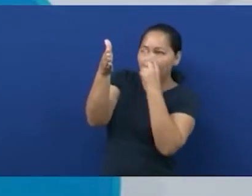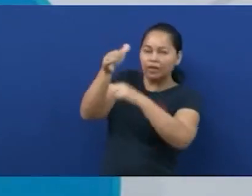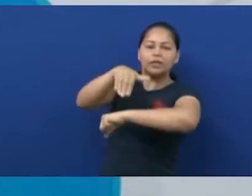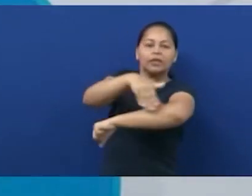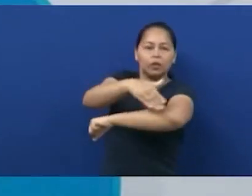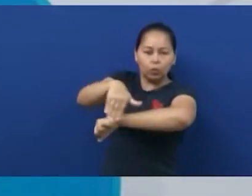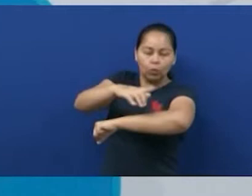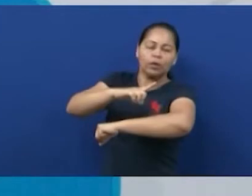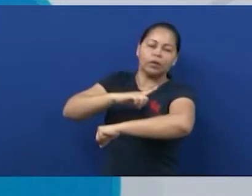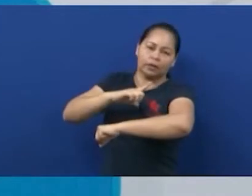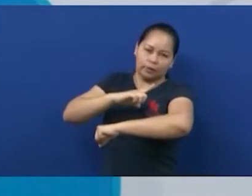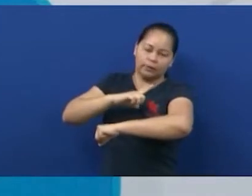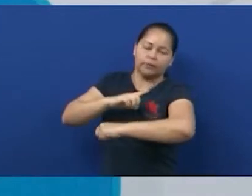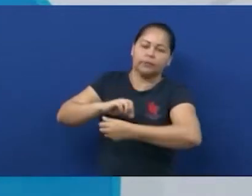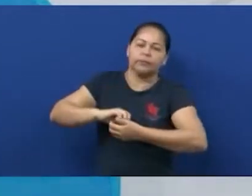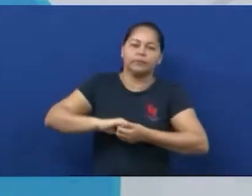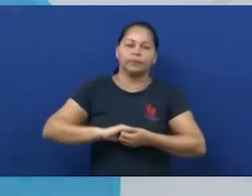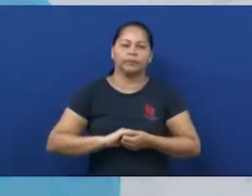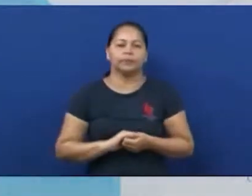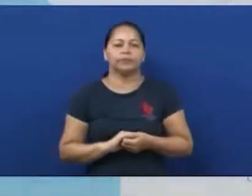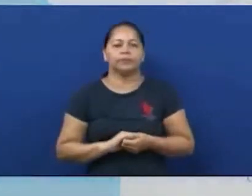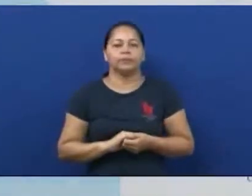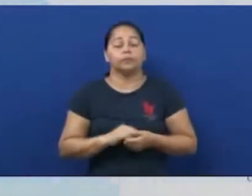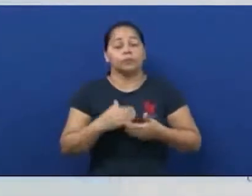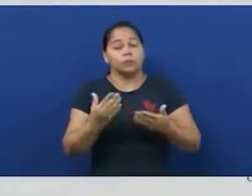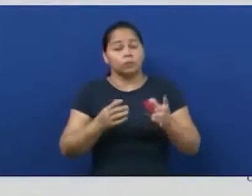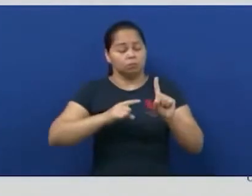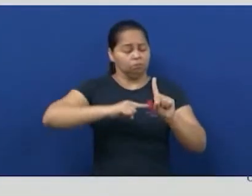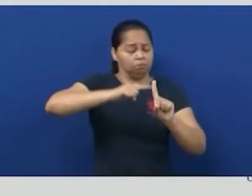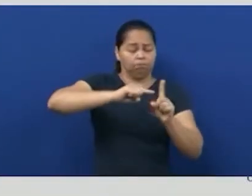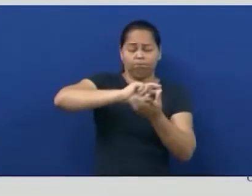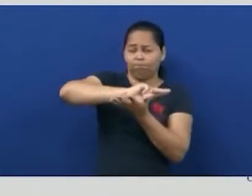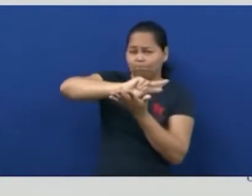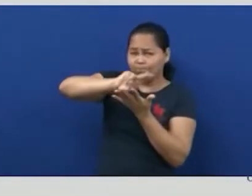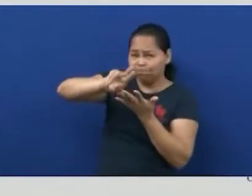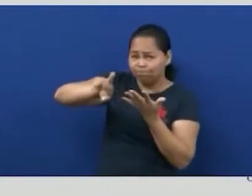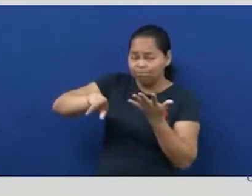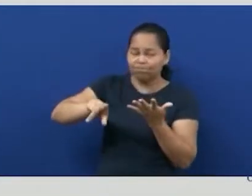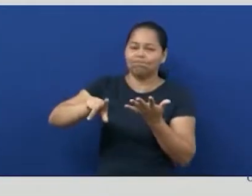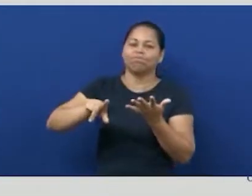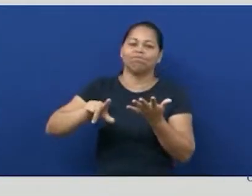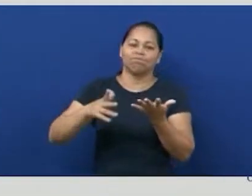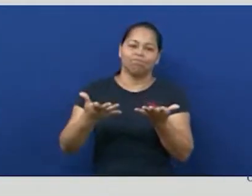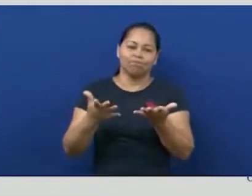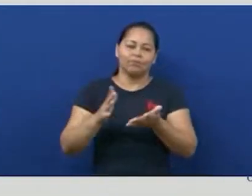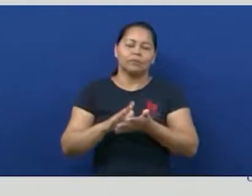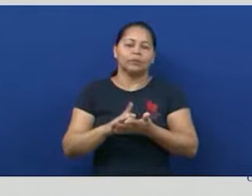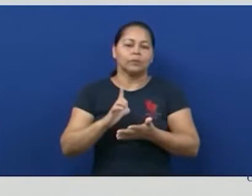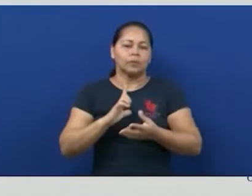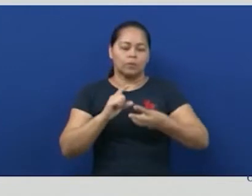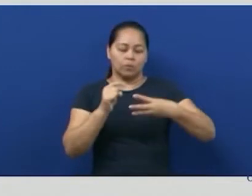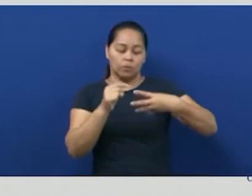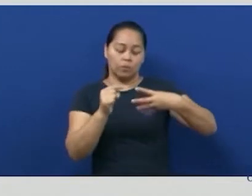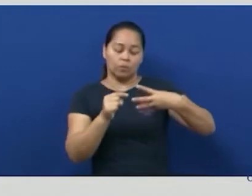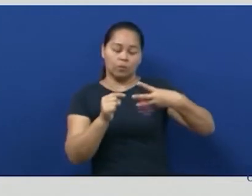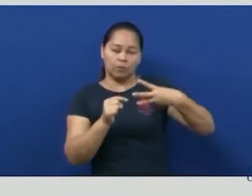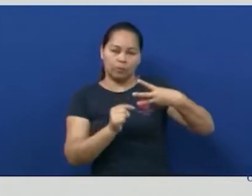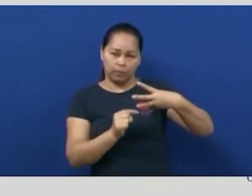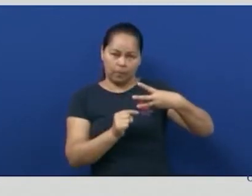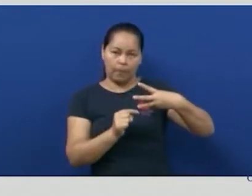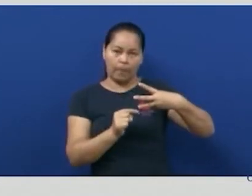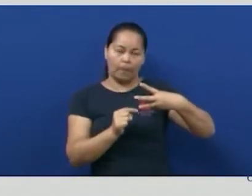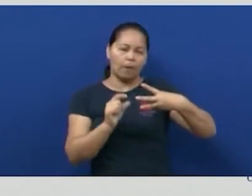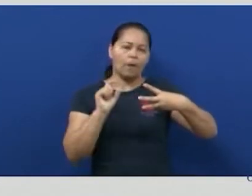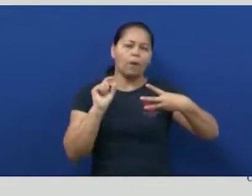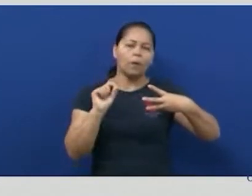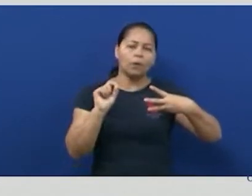Esses termômetros, eles estão graduados em escalas termométricas. A gente tem 3 escalas termométricas